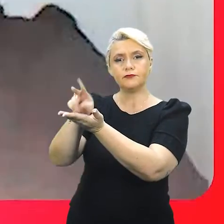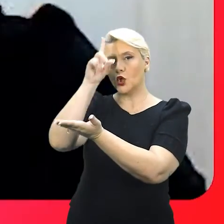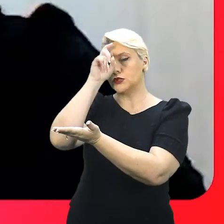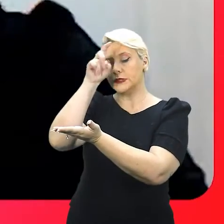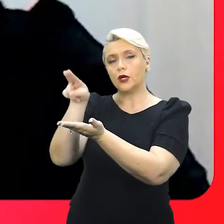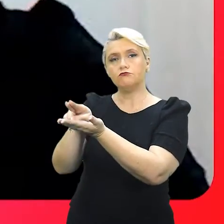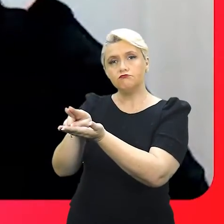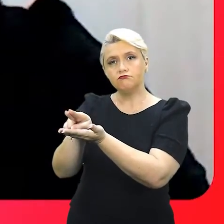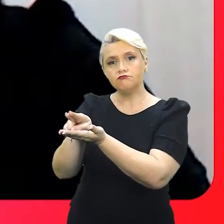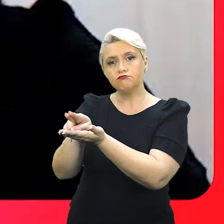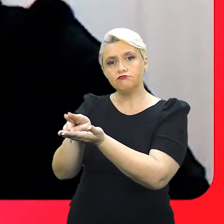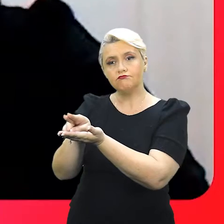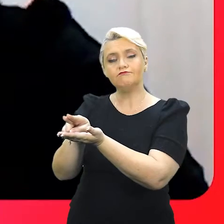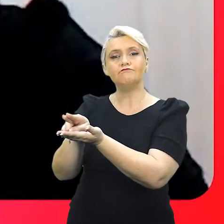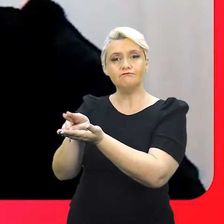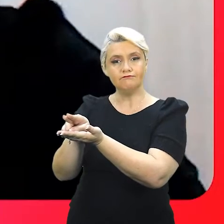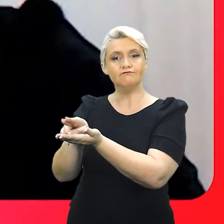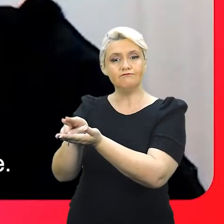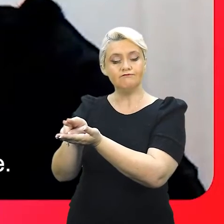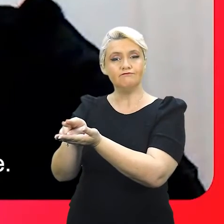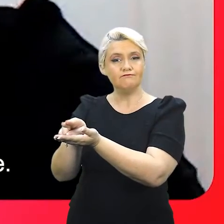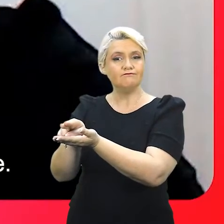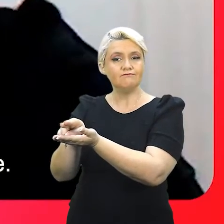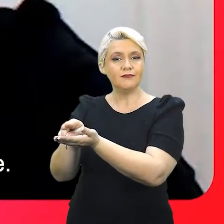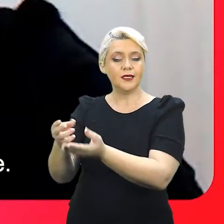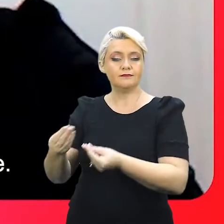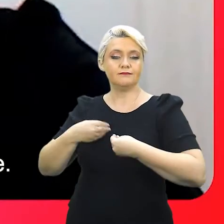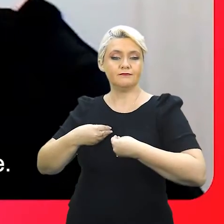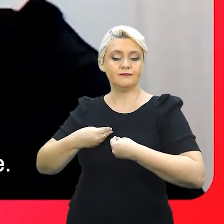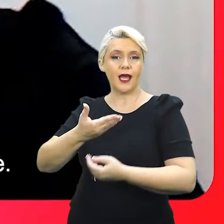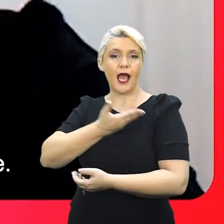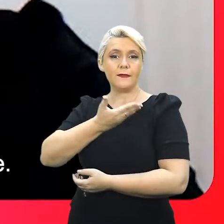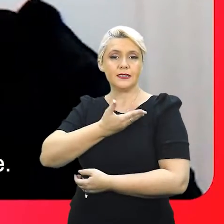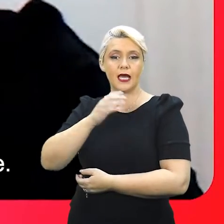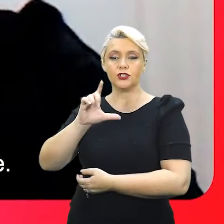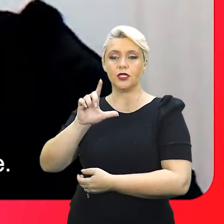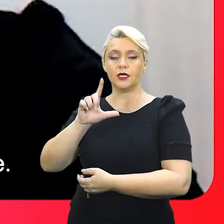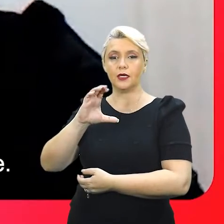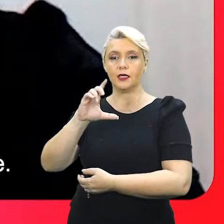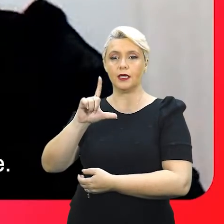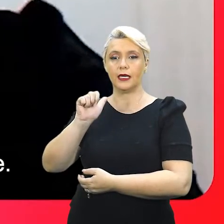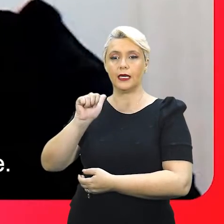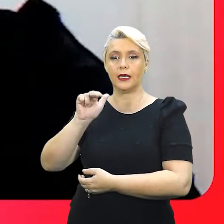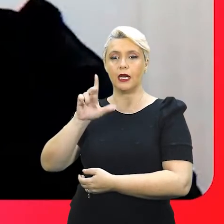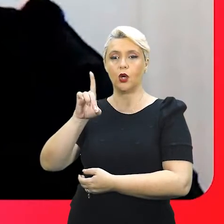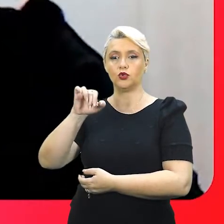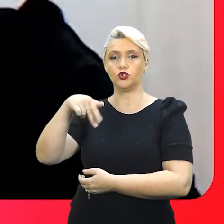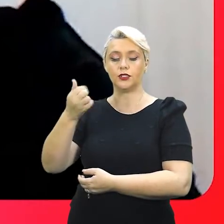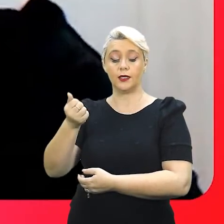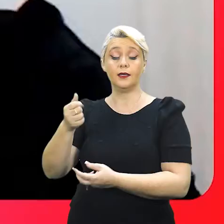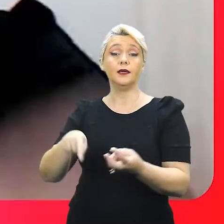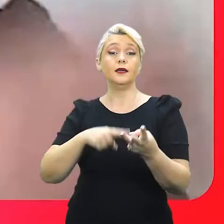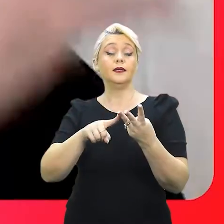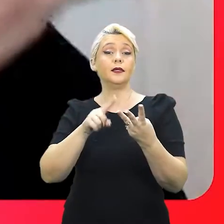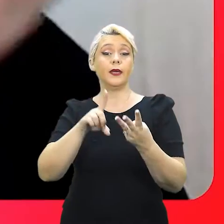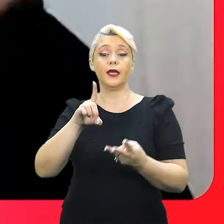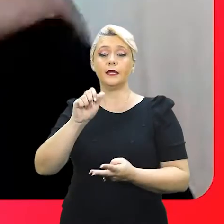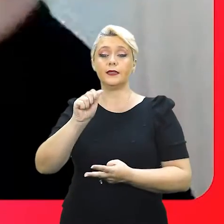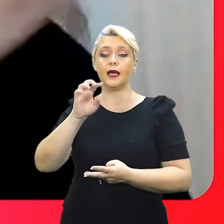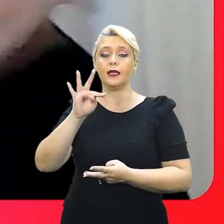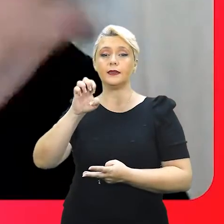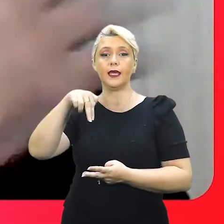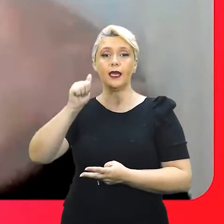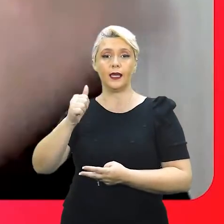e ali eu ganhei essa alegria da amizade da Claudinha Leite. Né? E o da Atena, aqui na